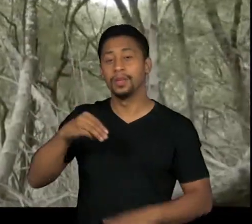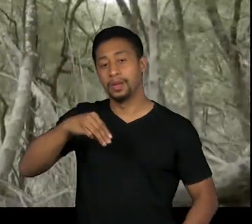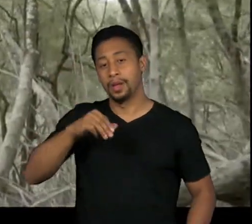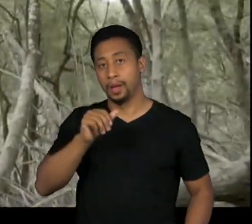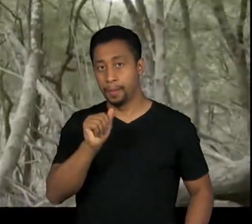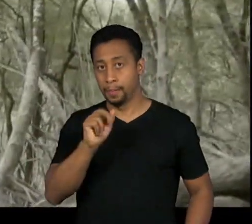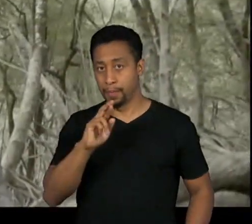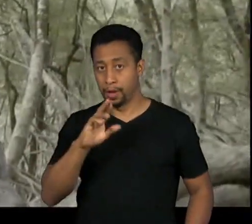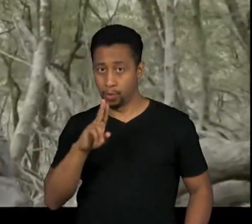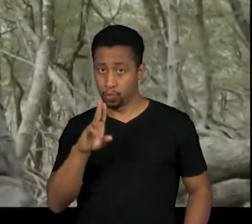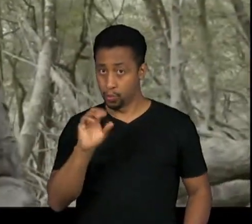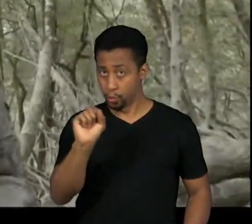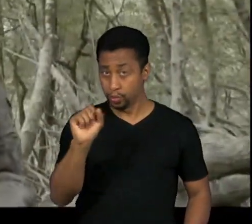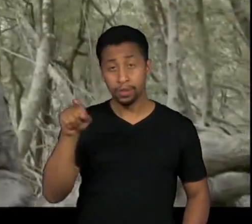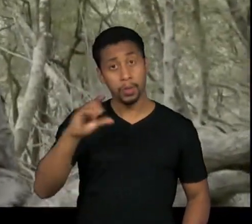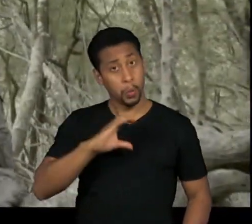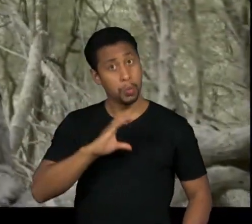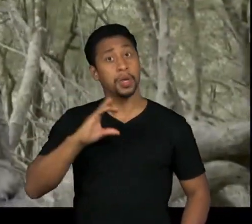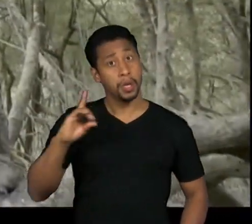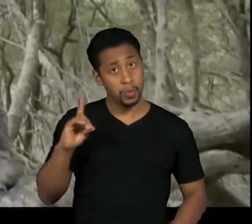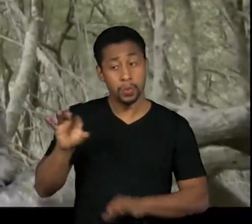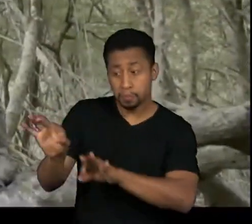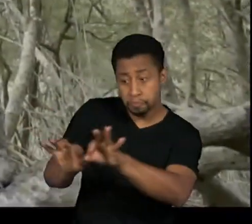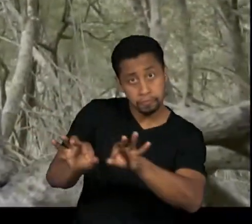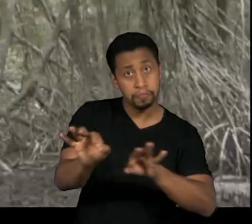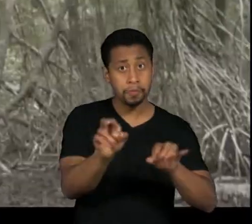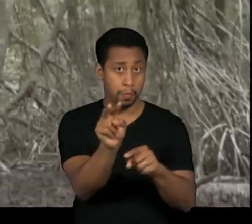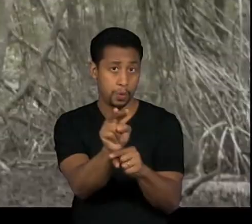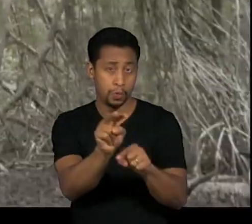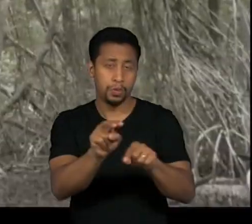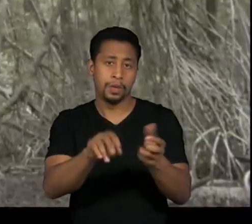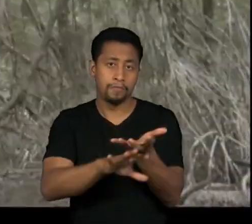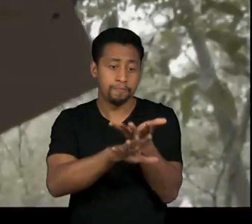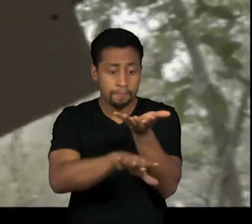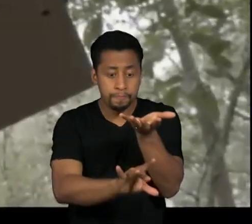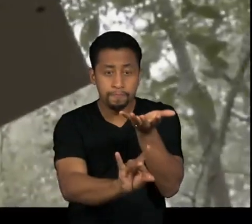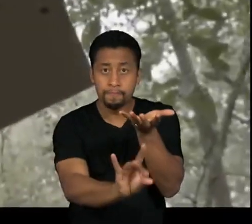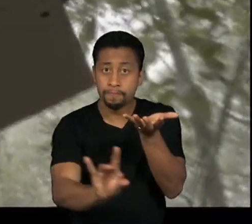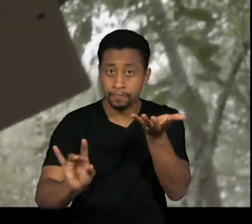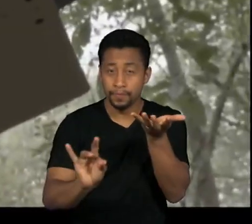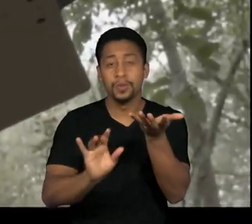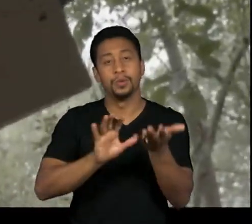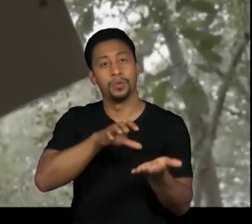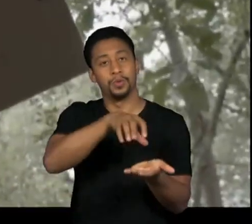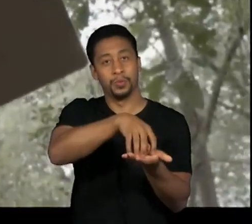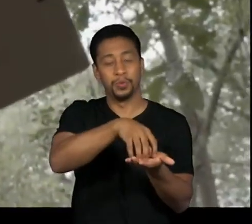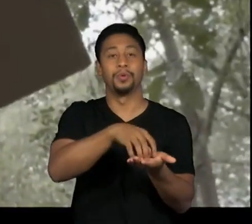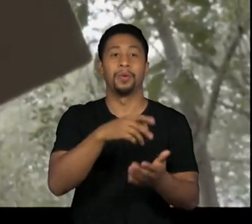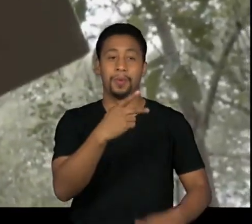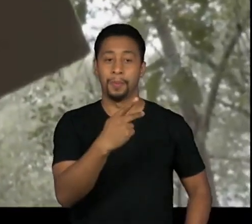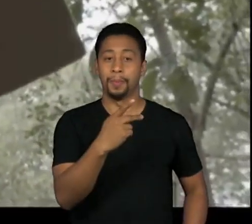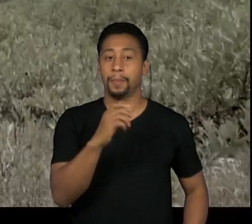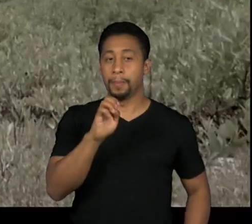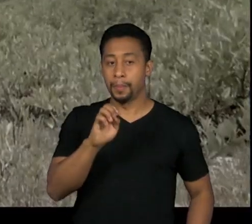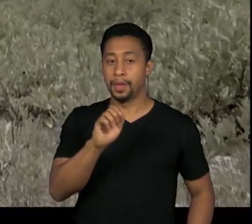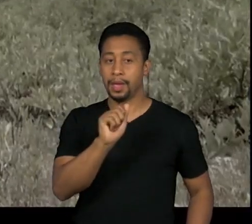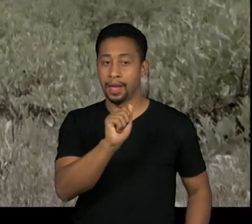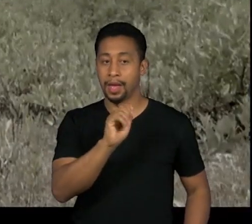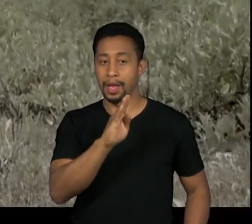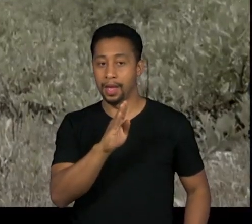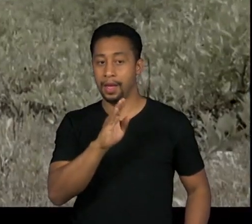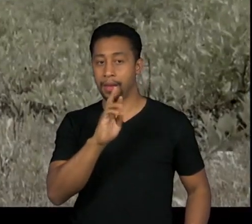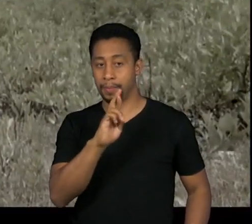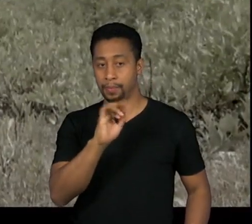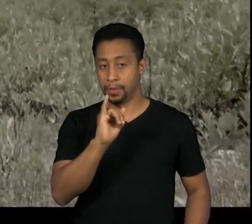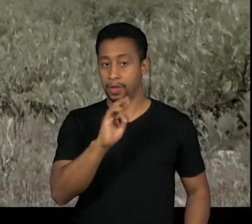da Amazônia, projeto socioambiental realizado pelo Instituto Peabiru e a Associação Sarambuí,